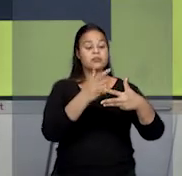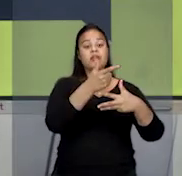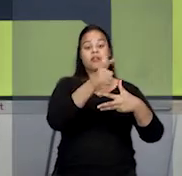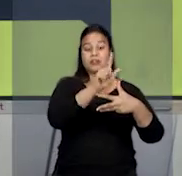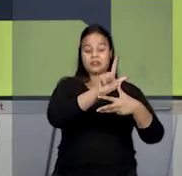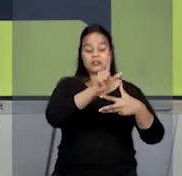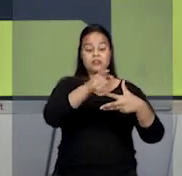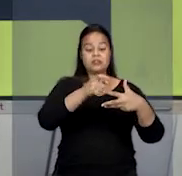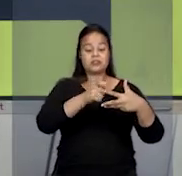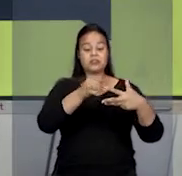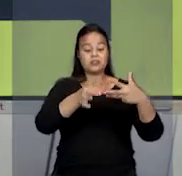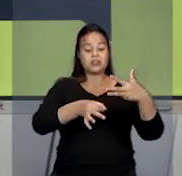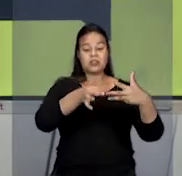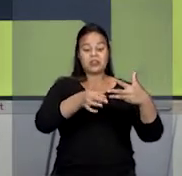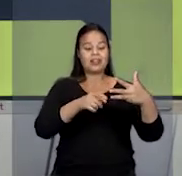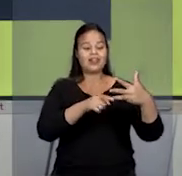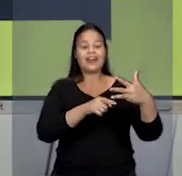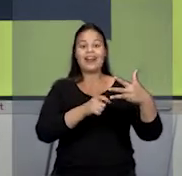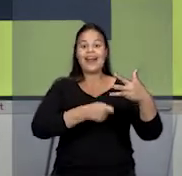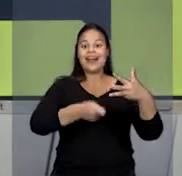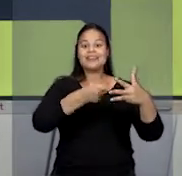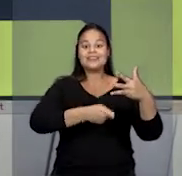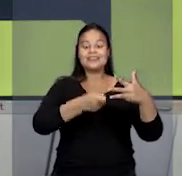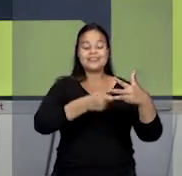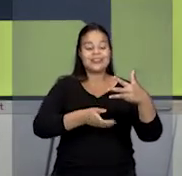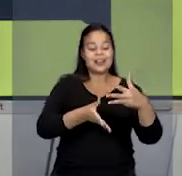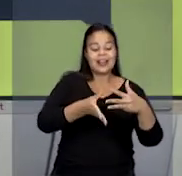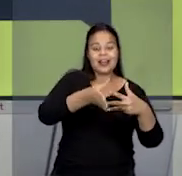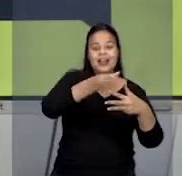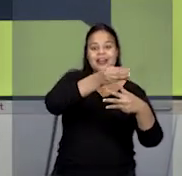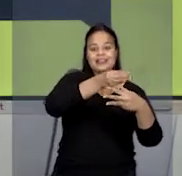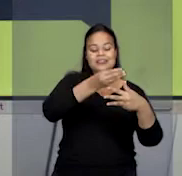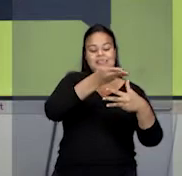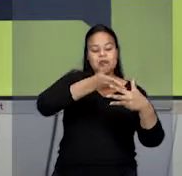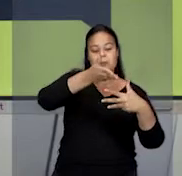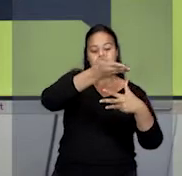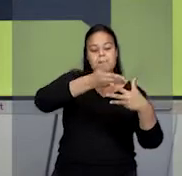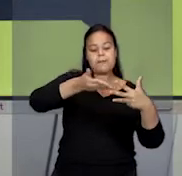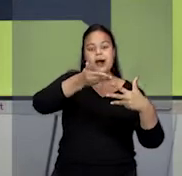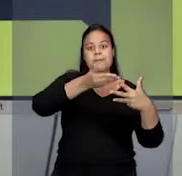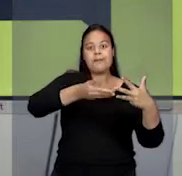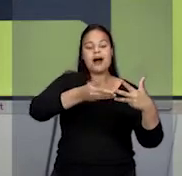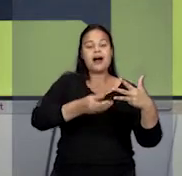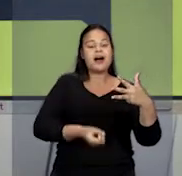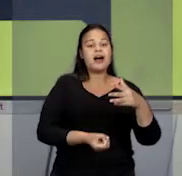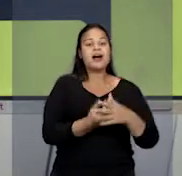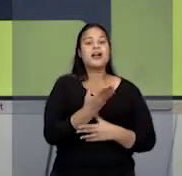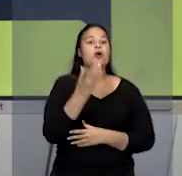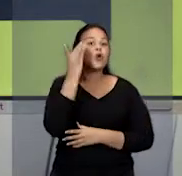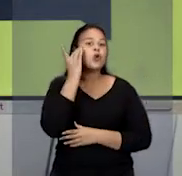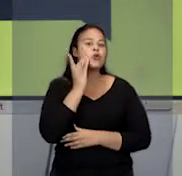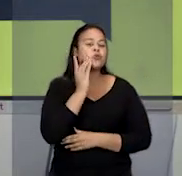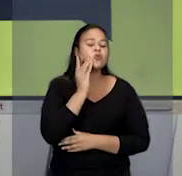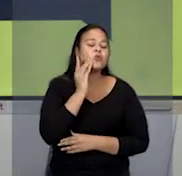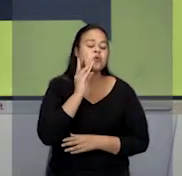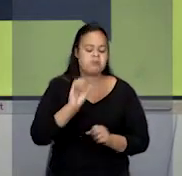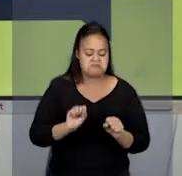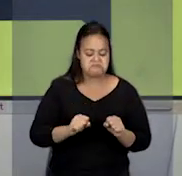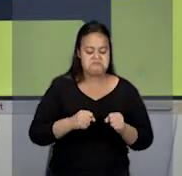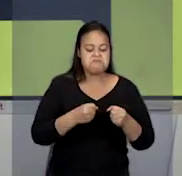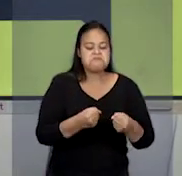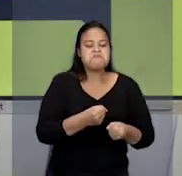judiciário. E para administrar as 3, ou melhor, mediar as 3, o Dom Pedro ele tinha um poder único, que é o